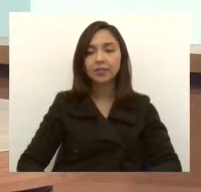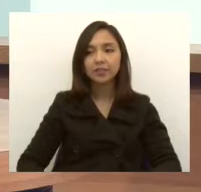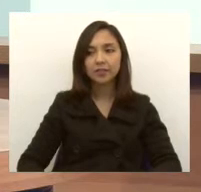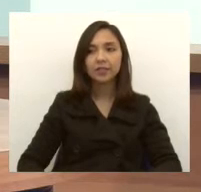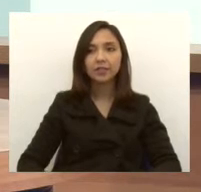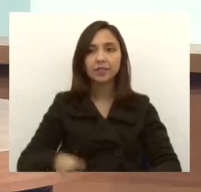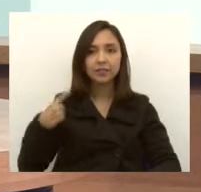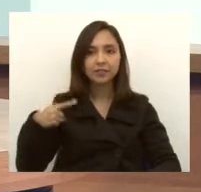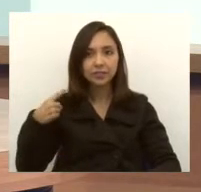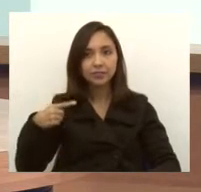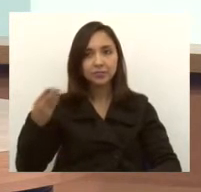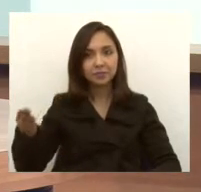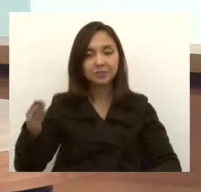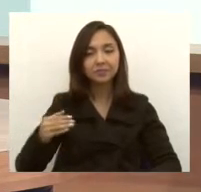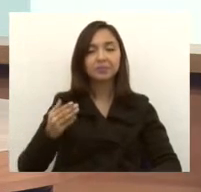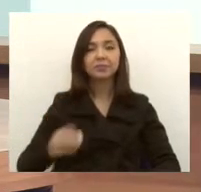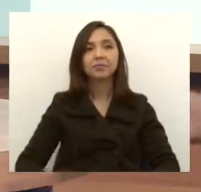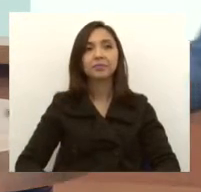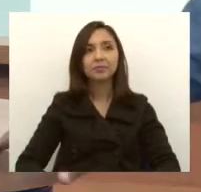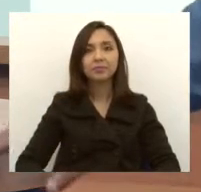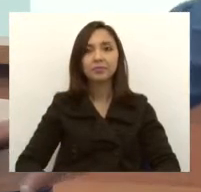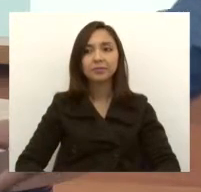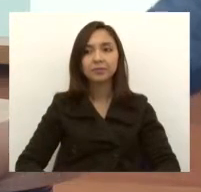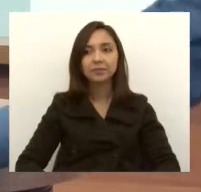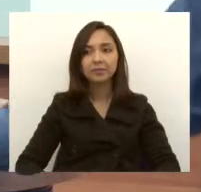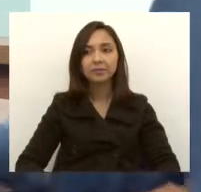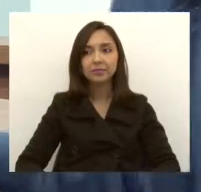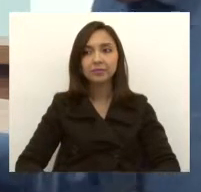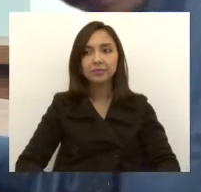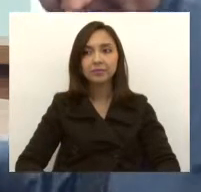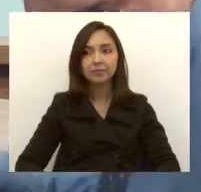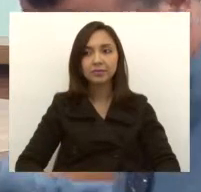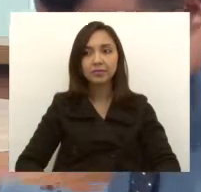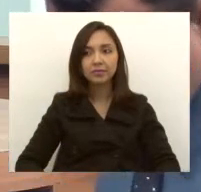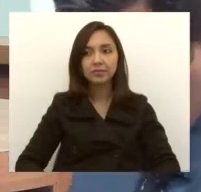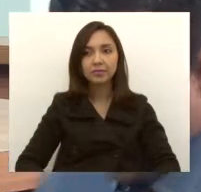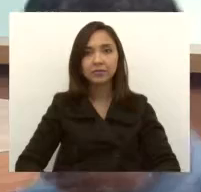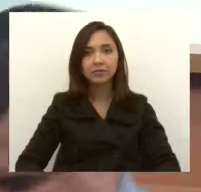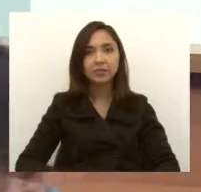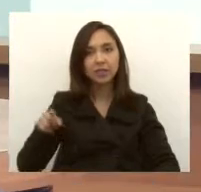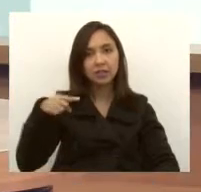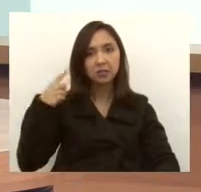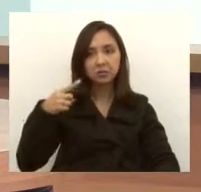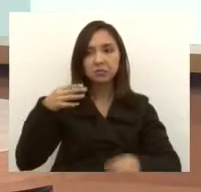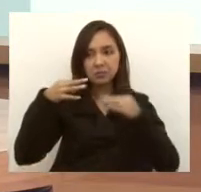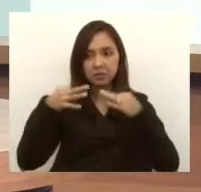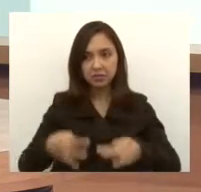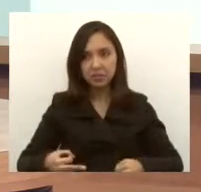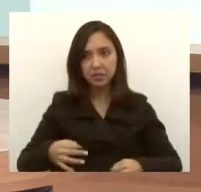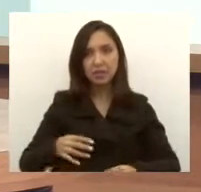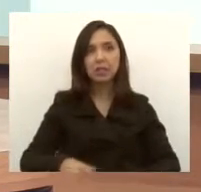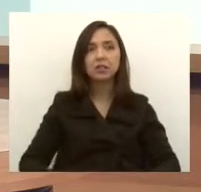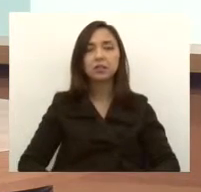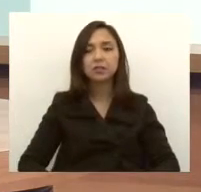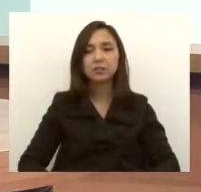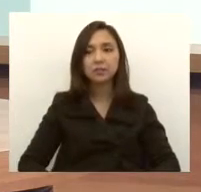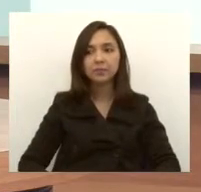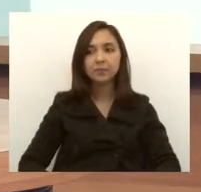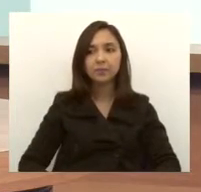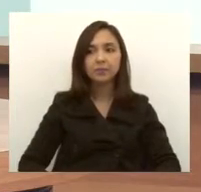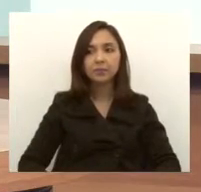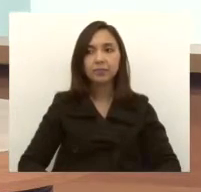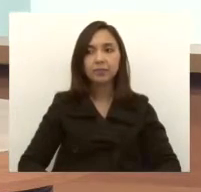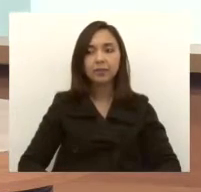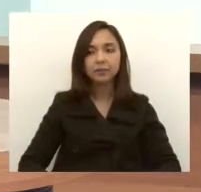advogado. E se o alemão tivesse que ele falar assim, o doutor certinho, mas o senhor respeita o alemão,